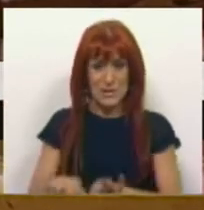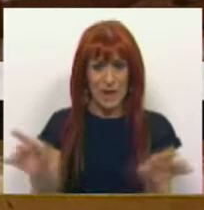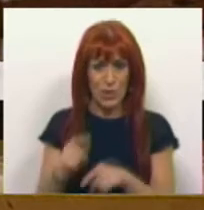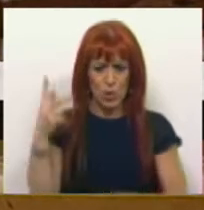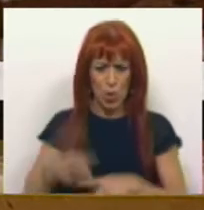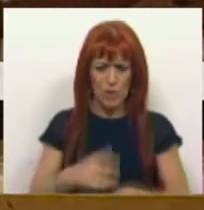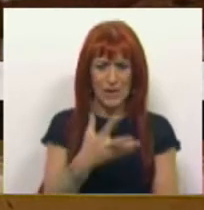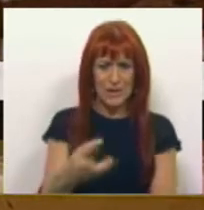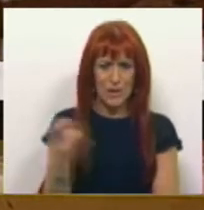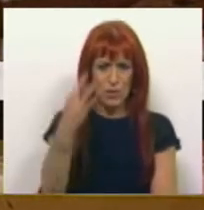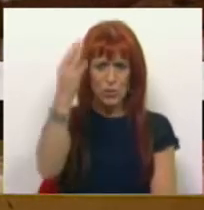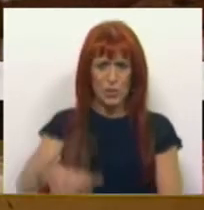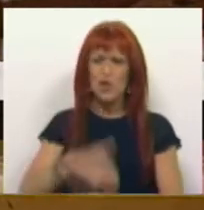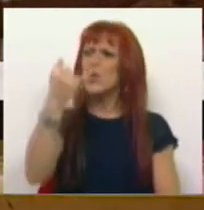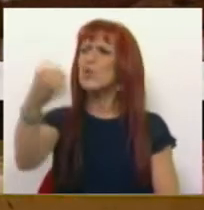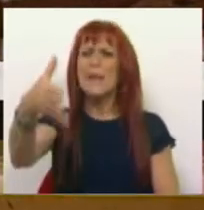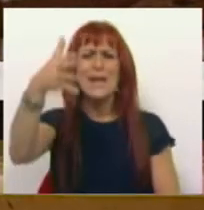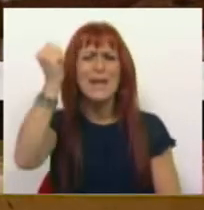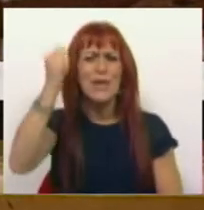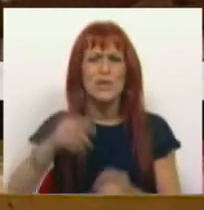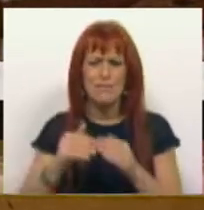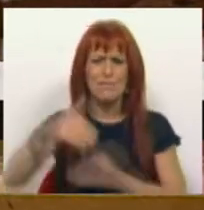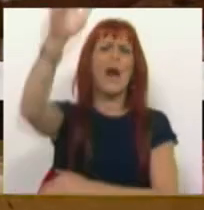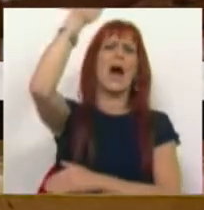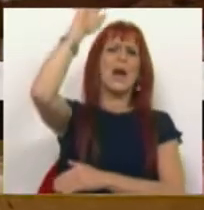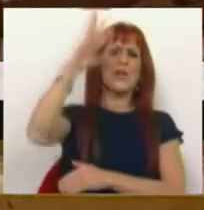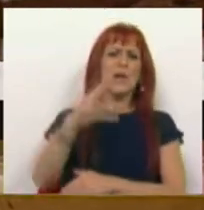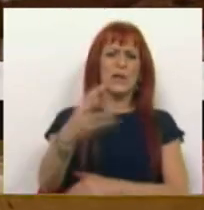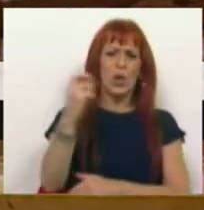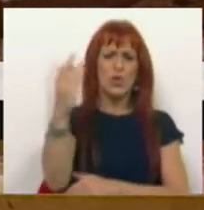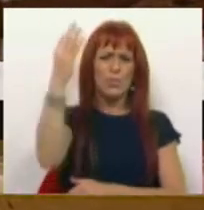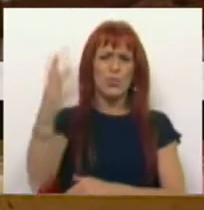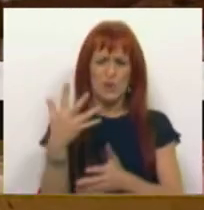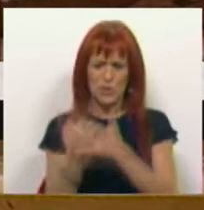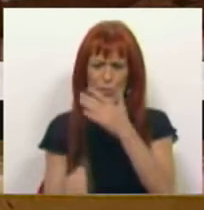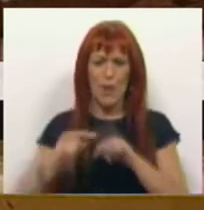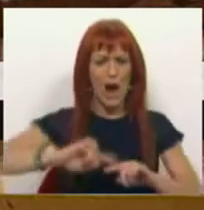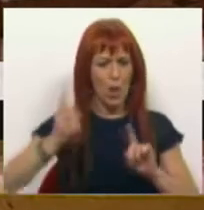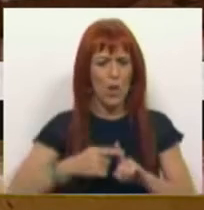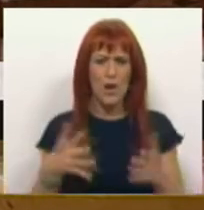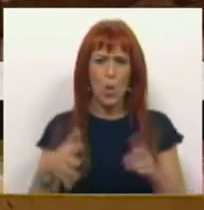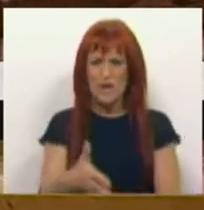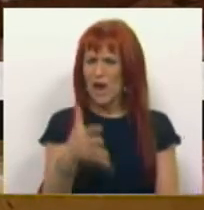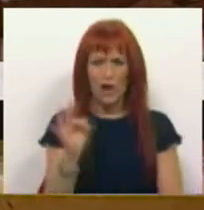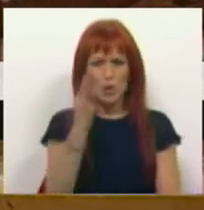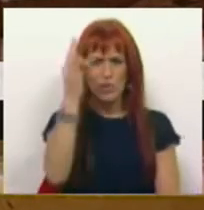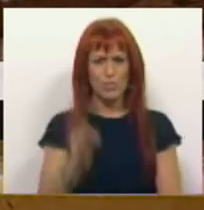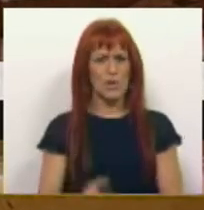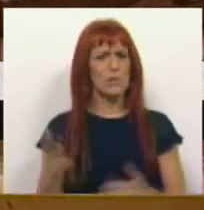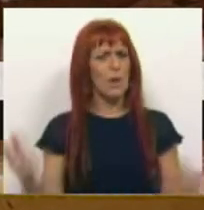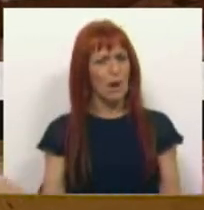um corte de 3%, em 2015 ultrapassava já os 13% e este ano vai quase em